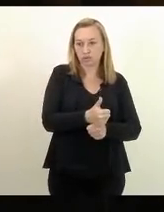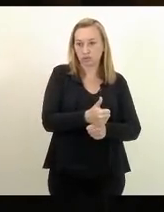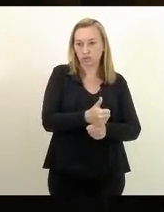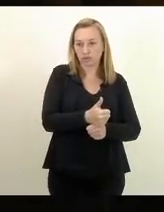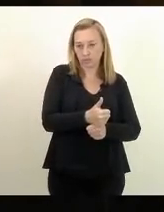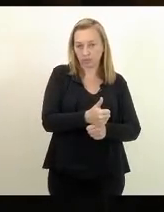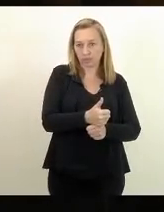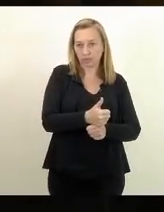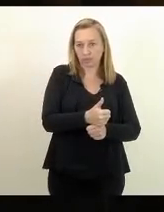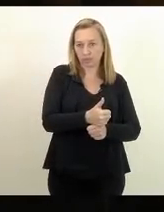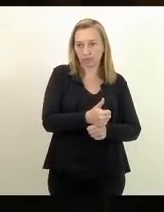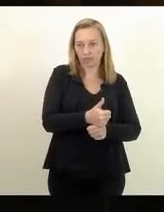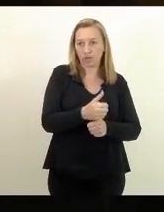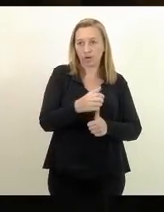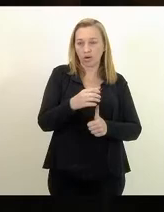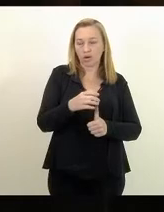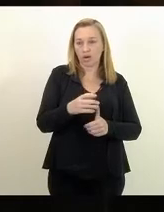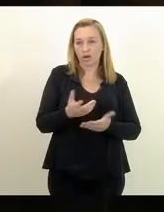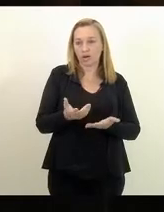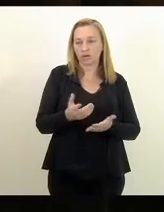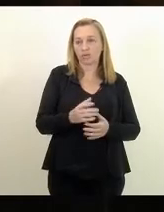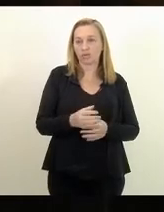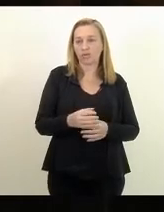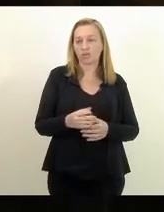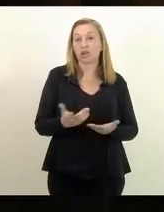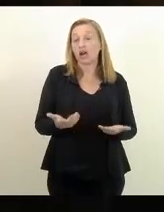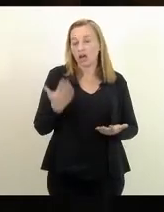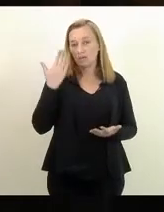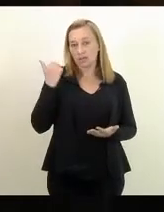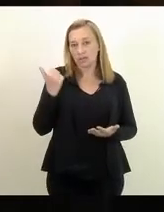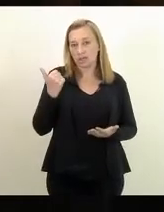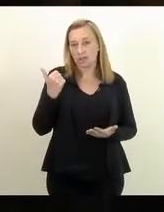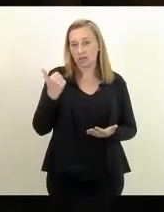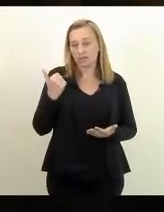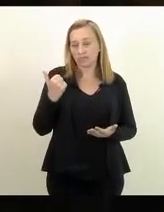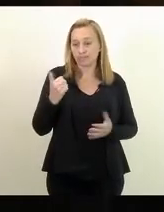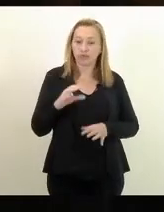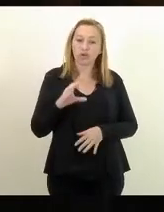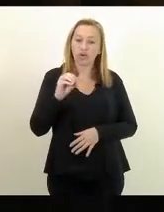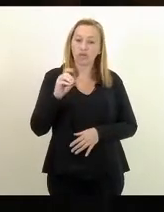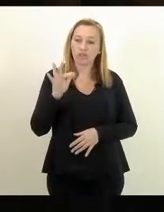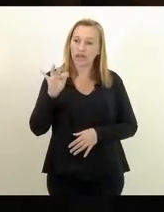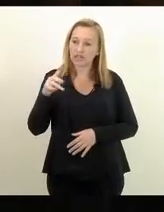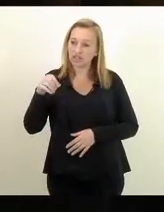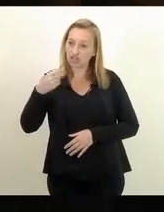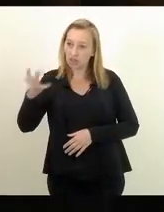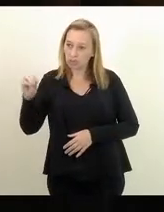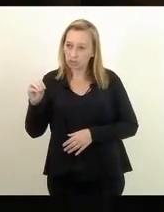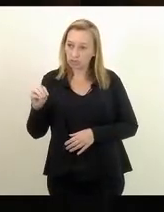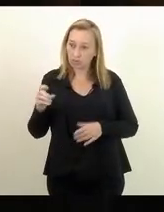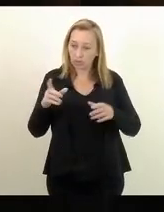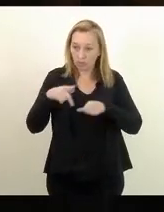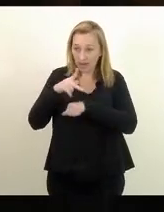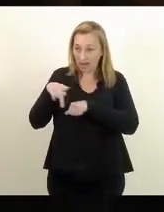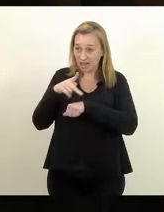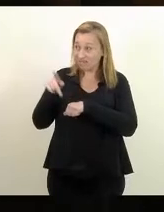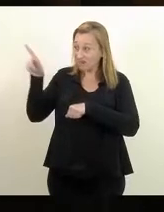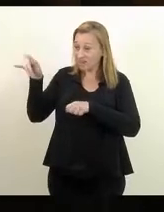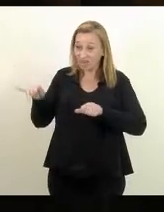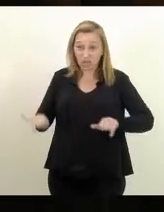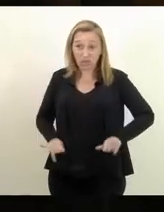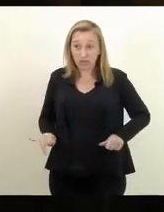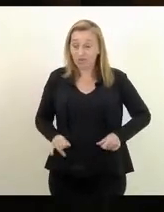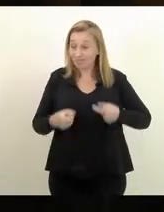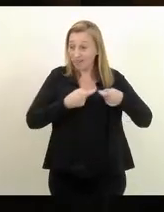Eu sei que o Afeganistão está a quilômetros de distância da Assembleia Legislativa do Rio de Janeiro, mas o Rio de Janeiro